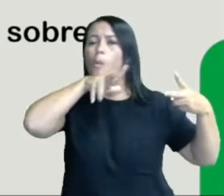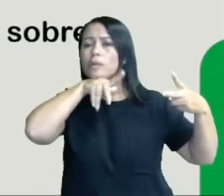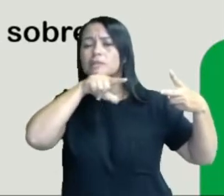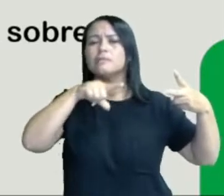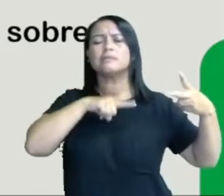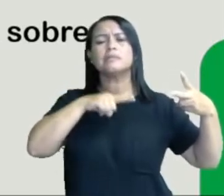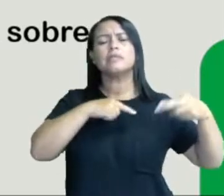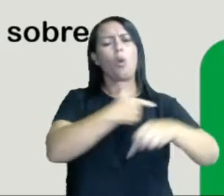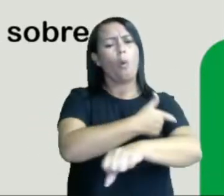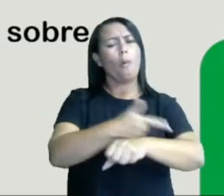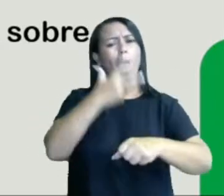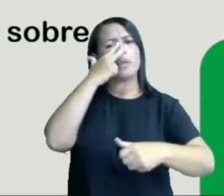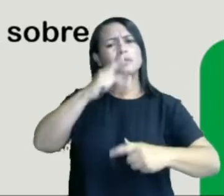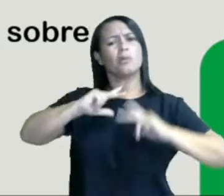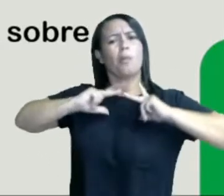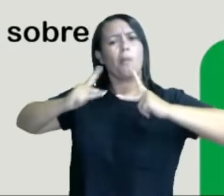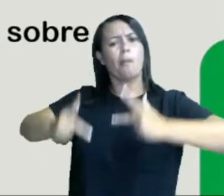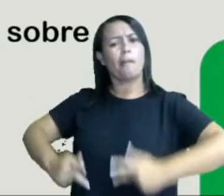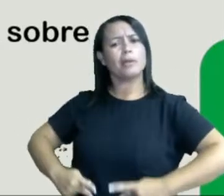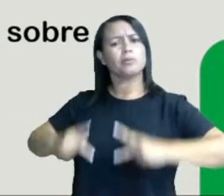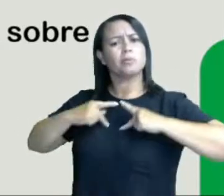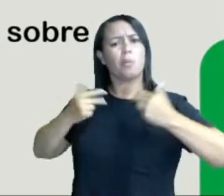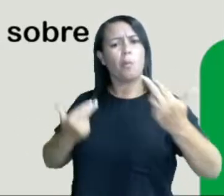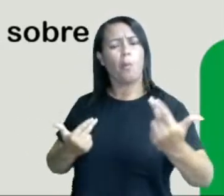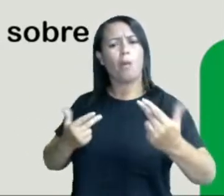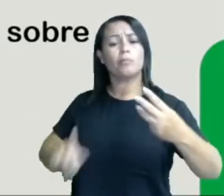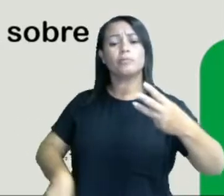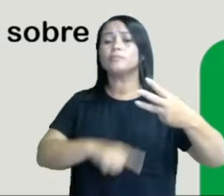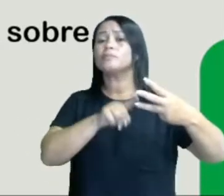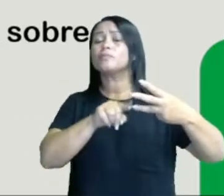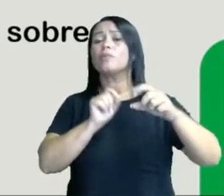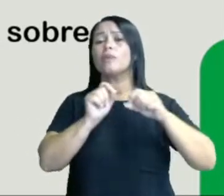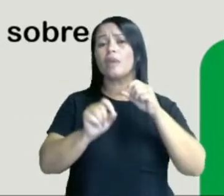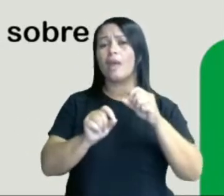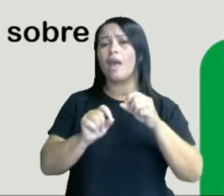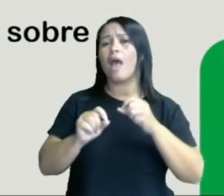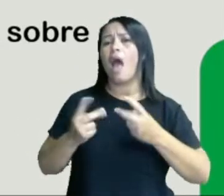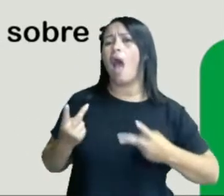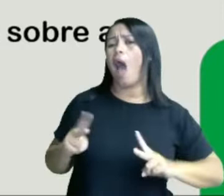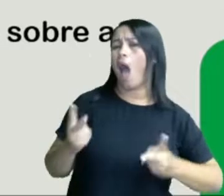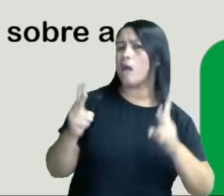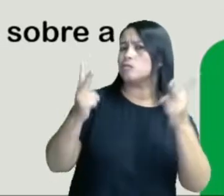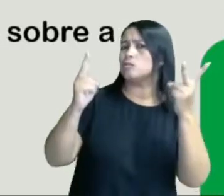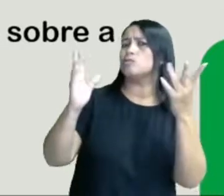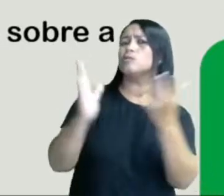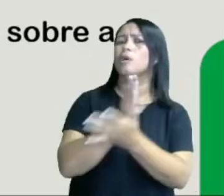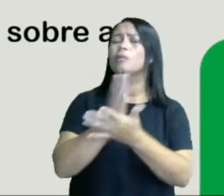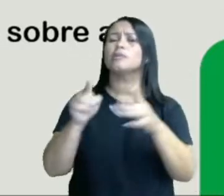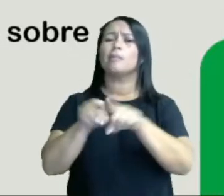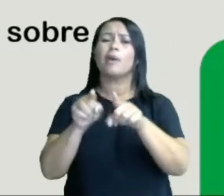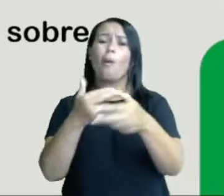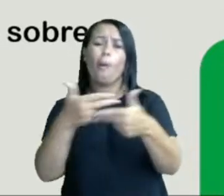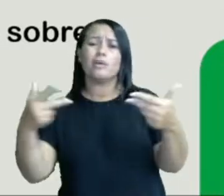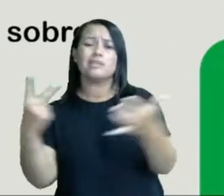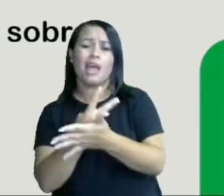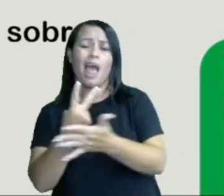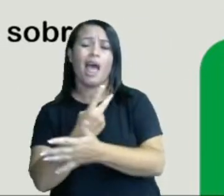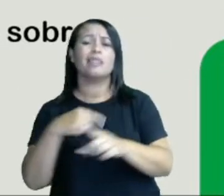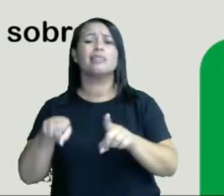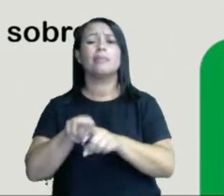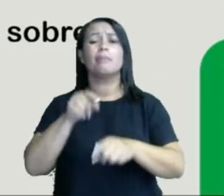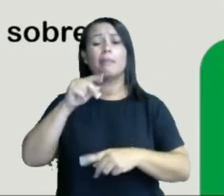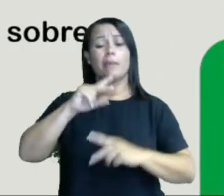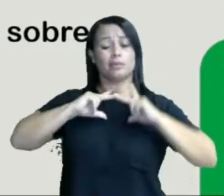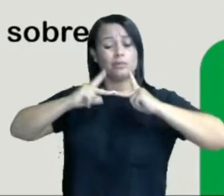comportamentos humanos, certo? As virtudes, qualidades e defeitos do caráter dos seres humanos